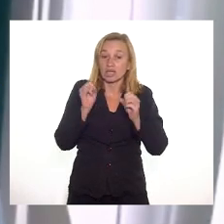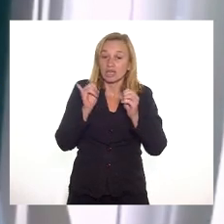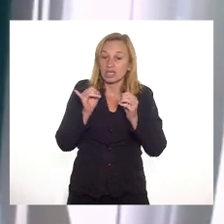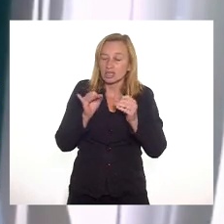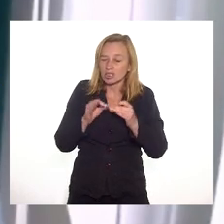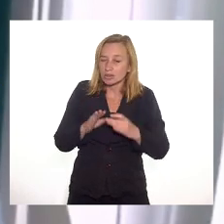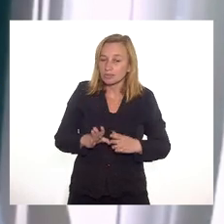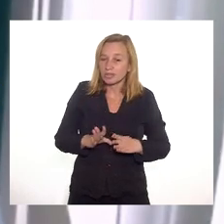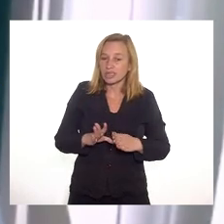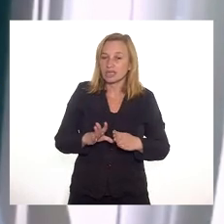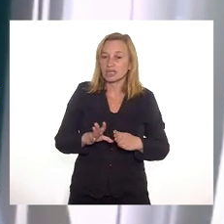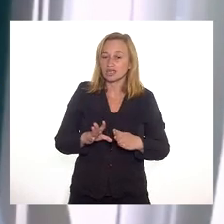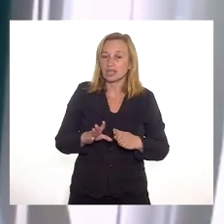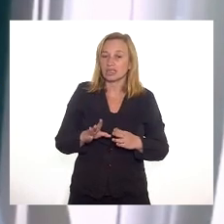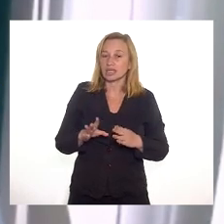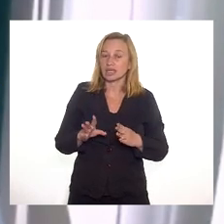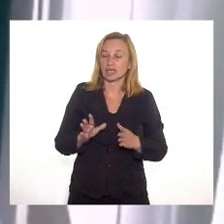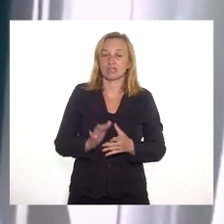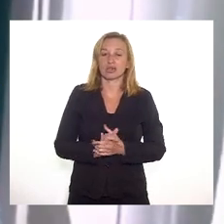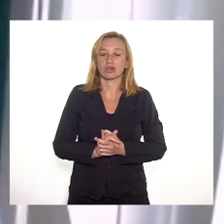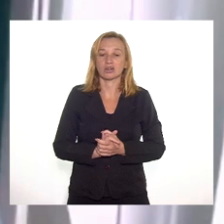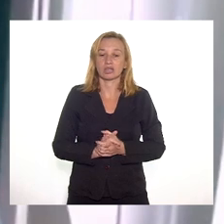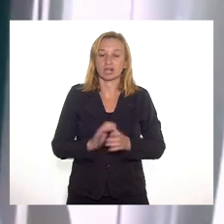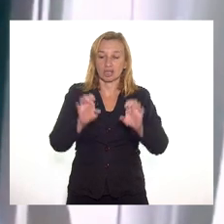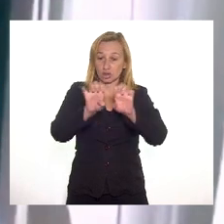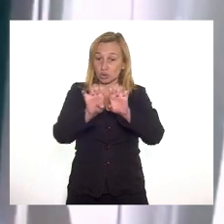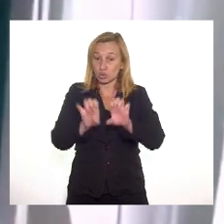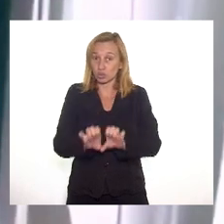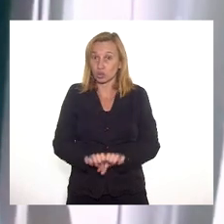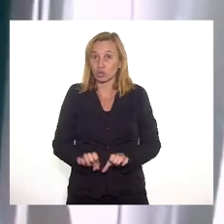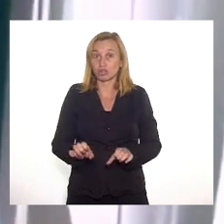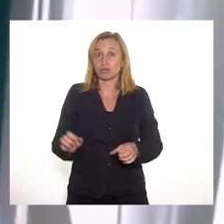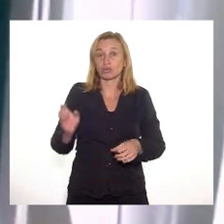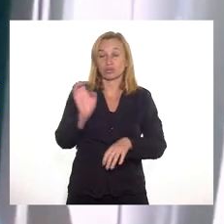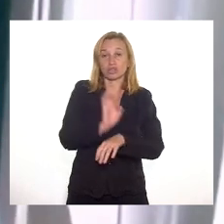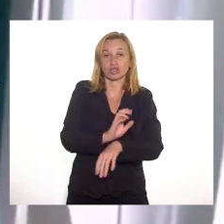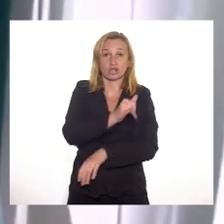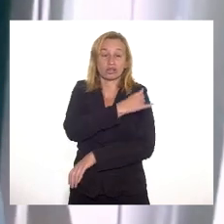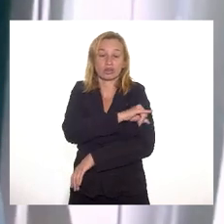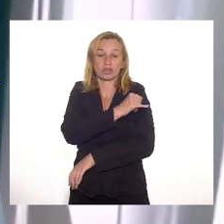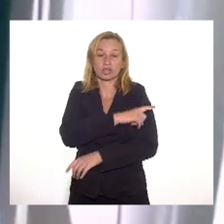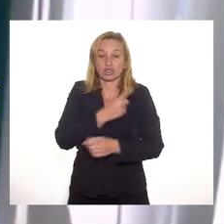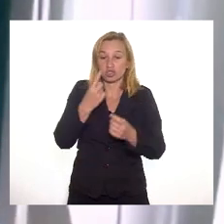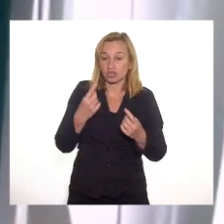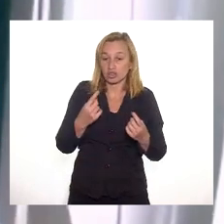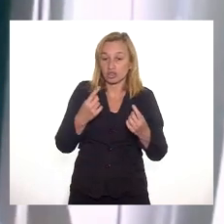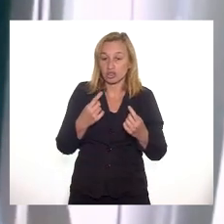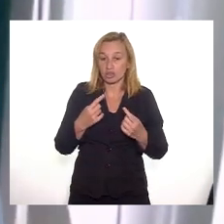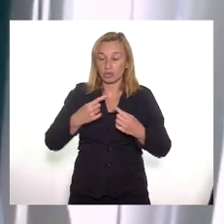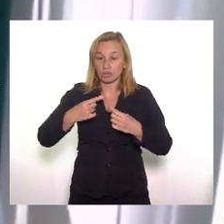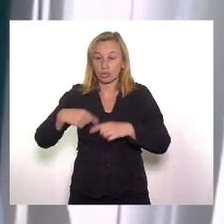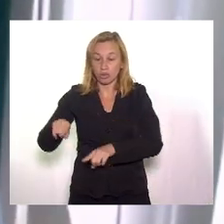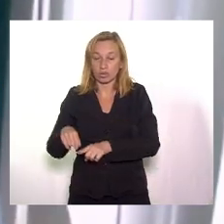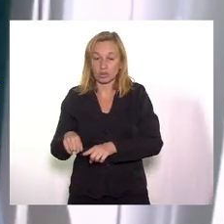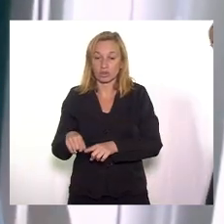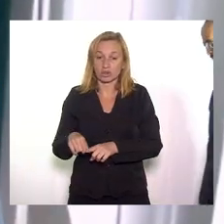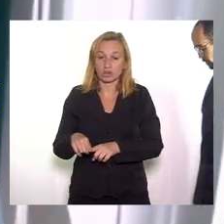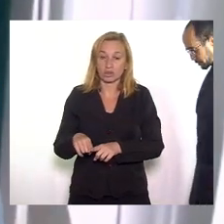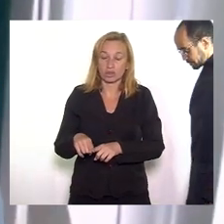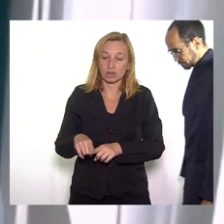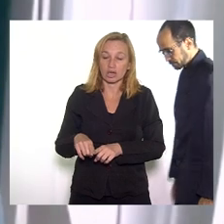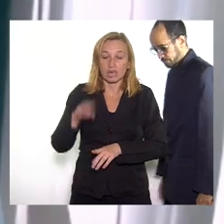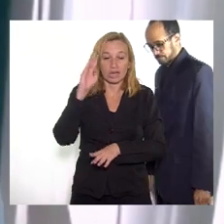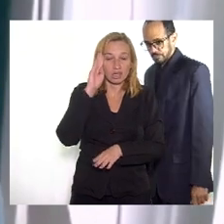explicita essa disposição estruturante do Estado do Rio de Janeiro de enfrentar essas que são